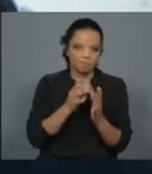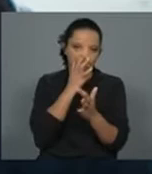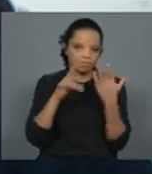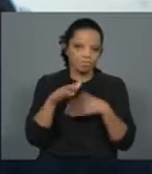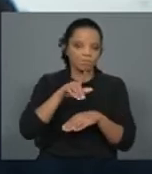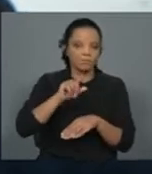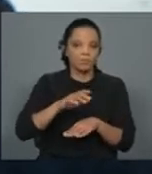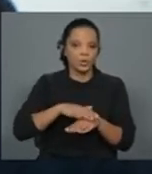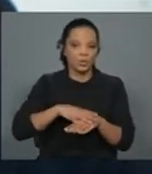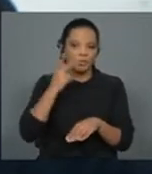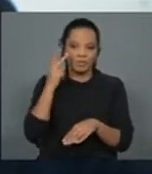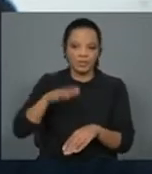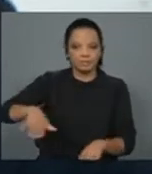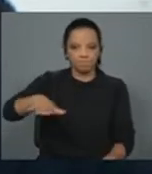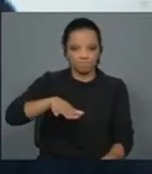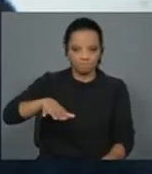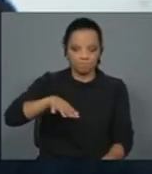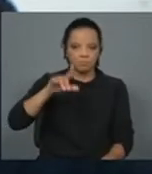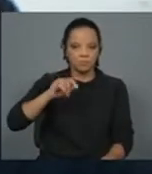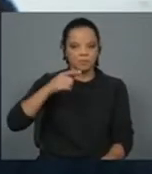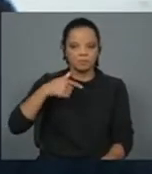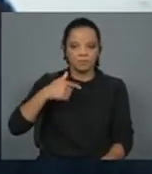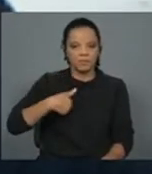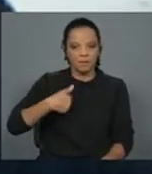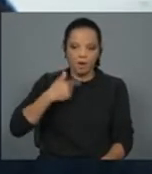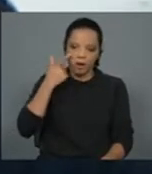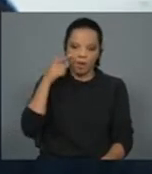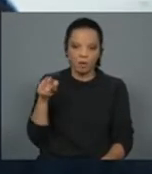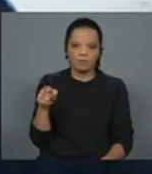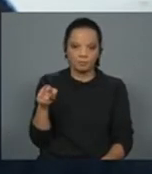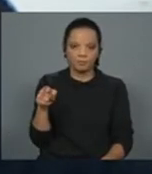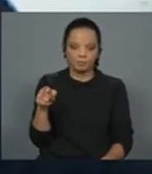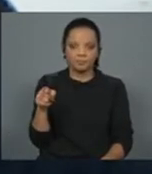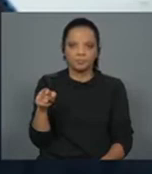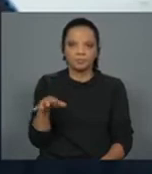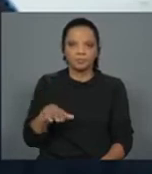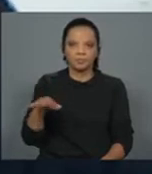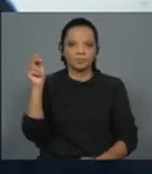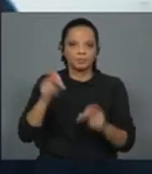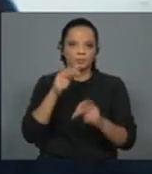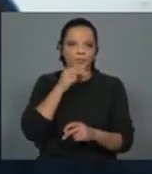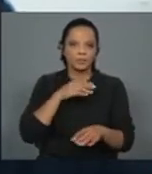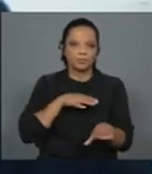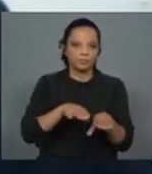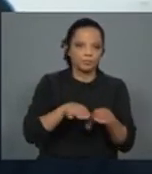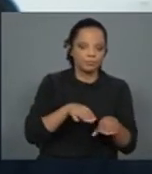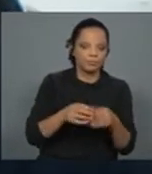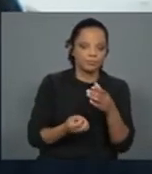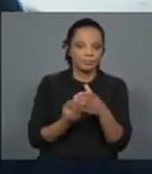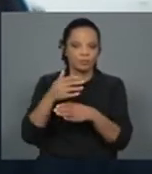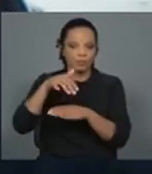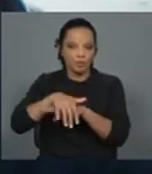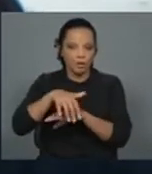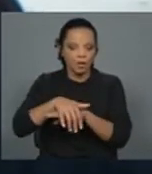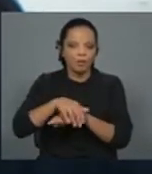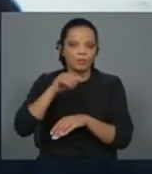por viver onde vivia e por experienciar, de facto, todos aqueles episódios sísmicos e vulcânicos nos Açores,